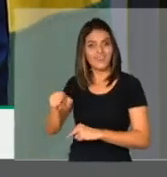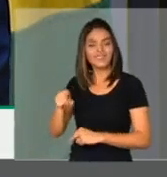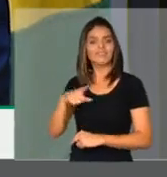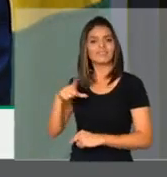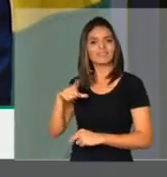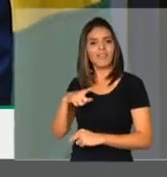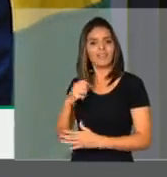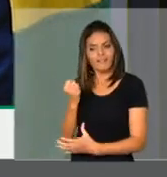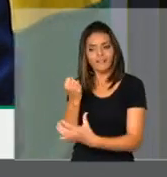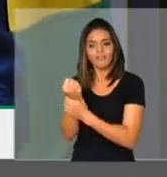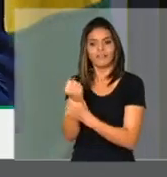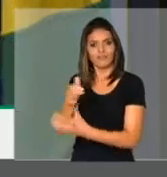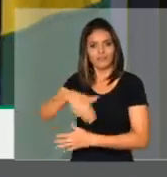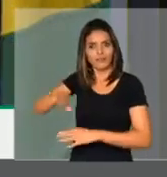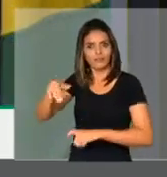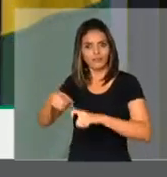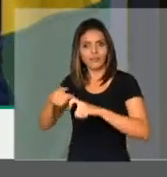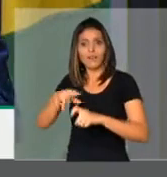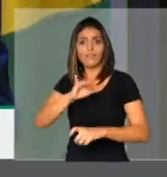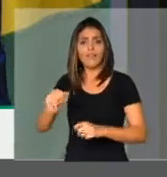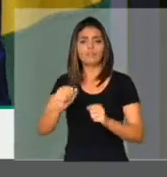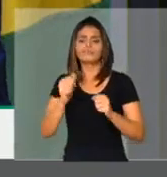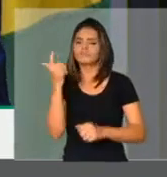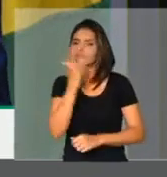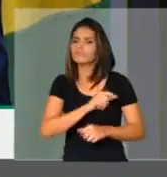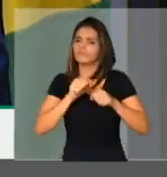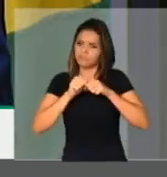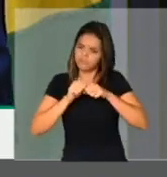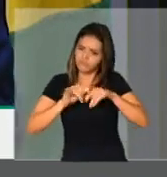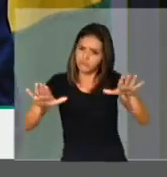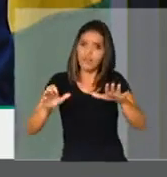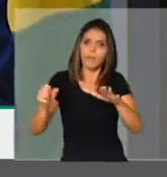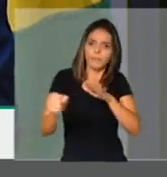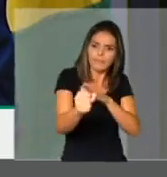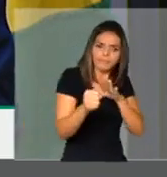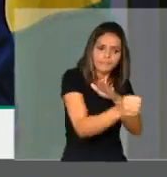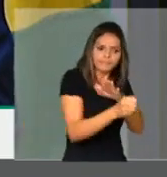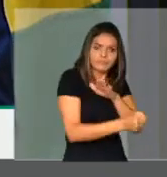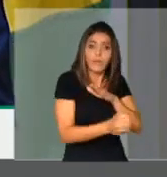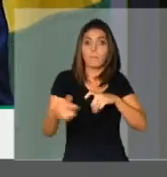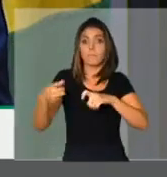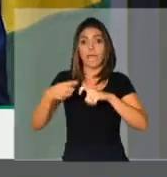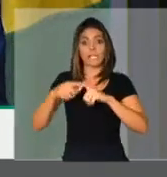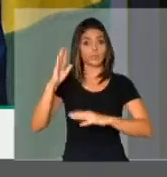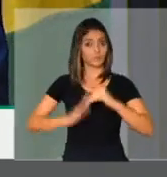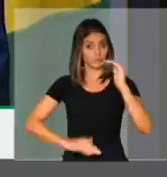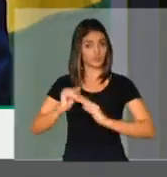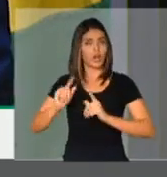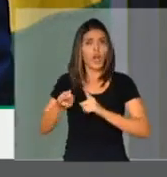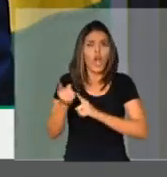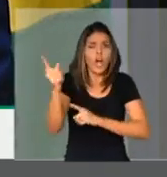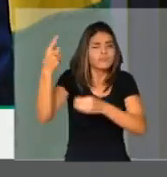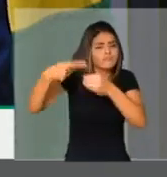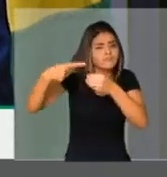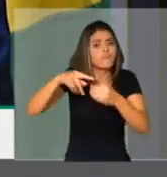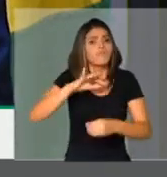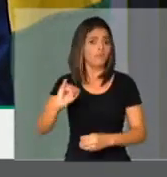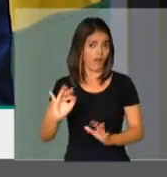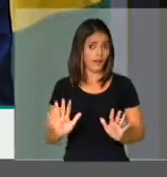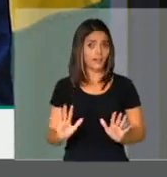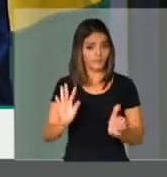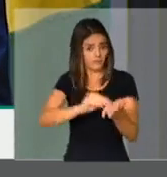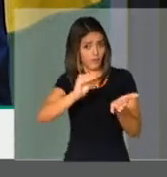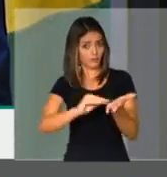uma capilaridade de médicos nesse Brasil e nesse país, para que nós tenhamos realmente uma saúde de qualidade.